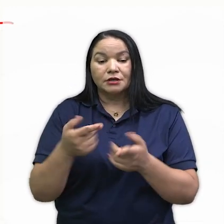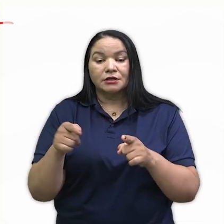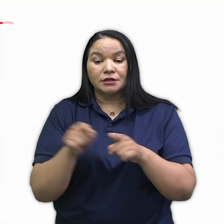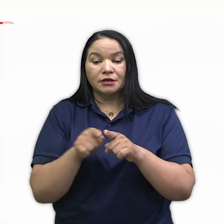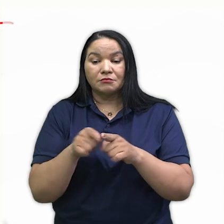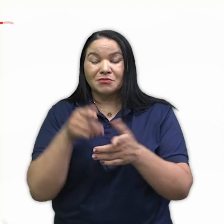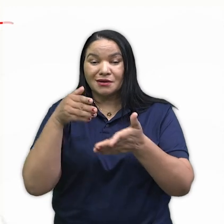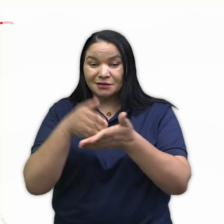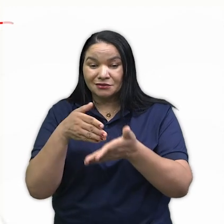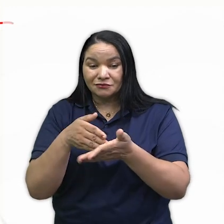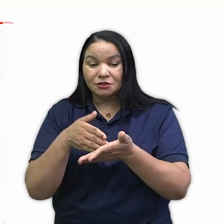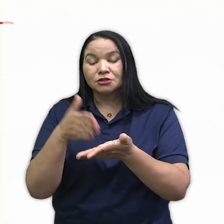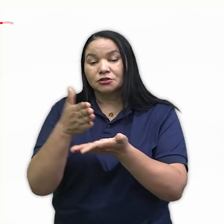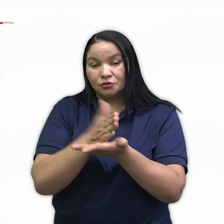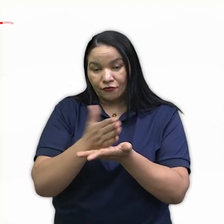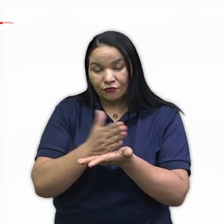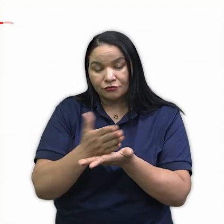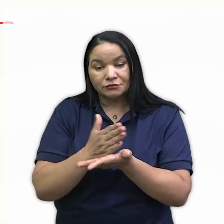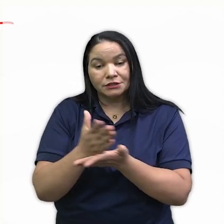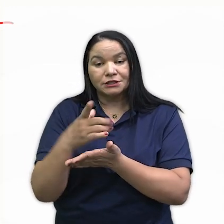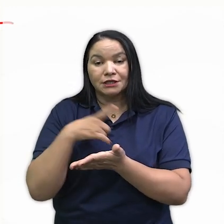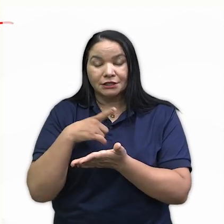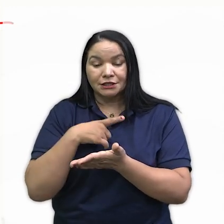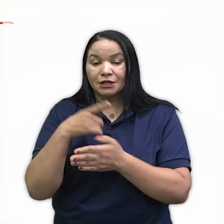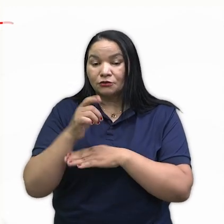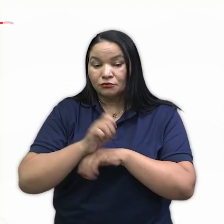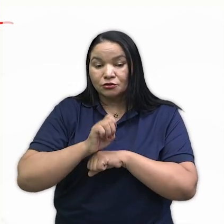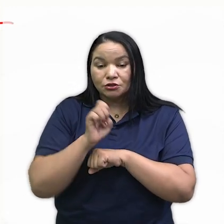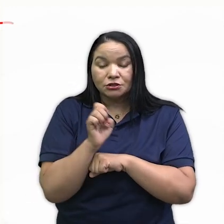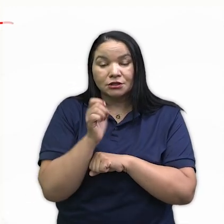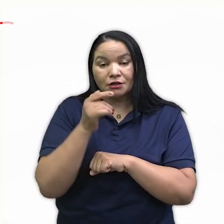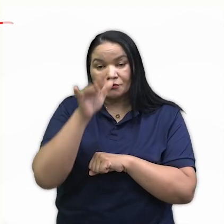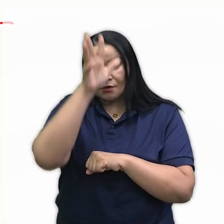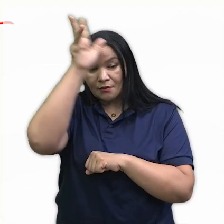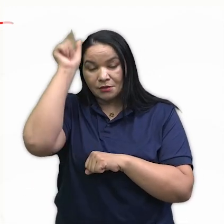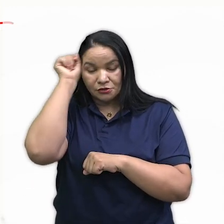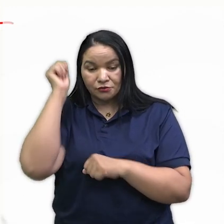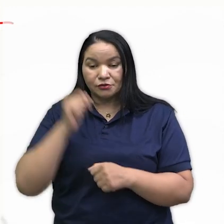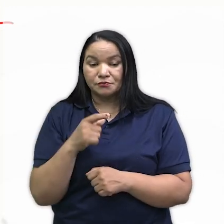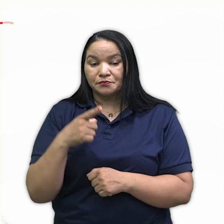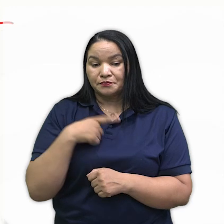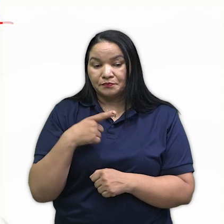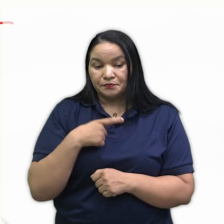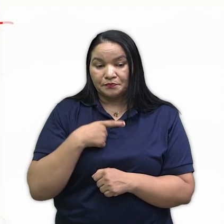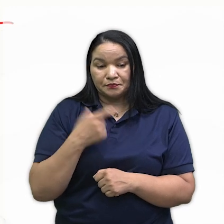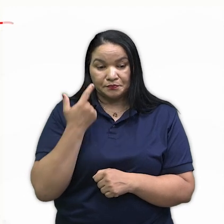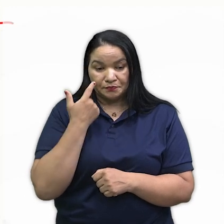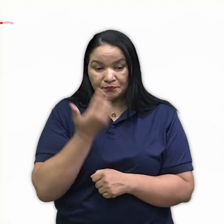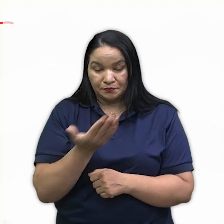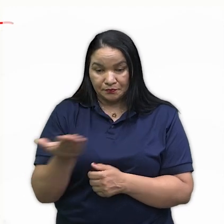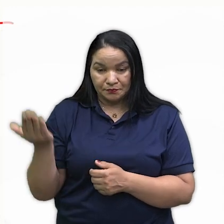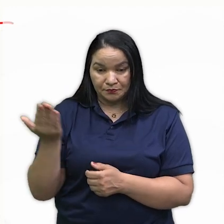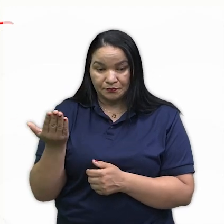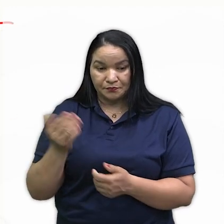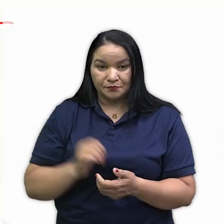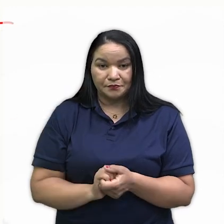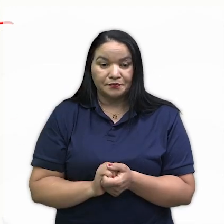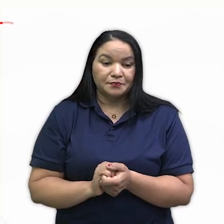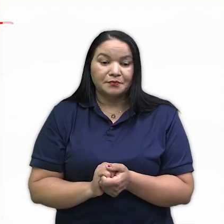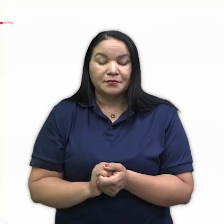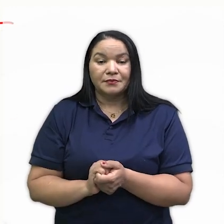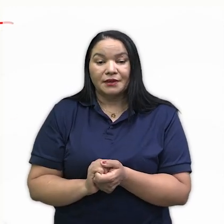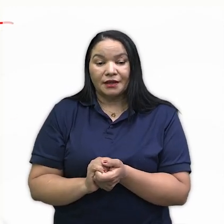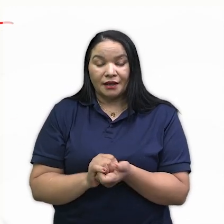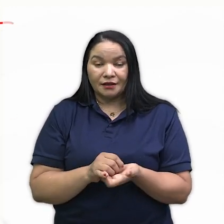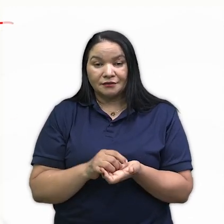as fronteiras que a gente tem aqui no estado do Amazonas. Temos aqui uma imagem do Google Earth,